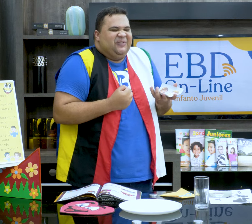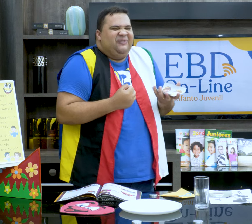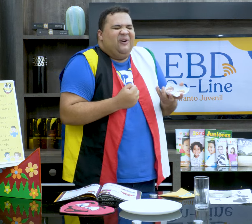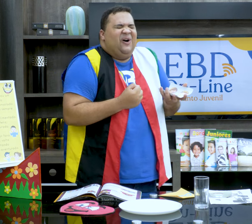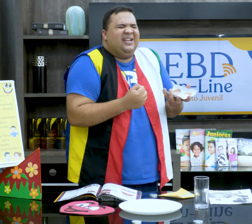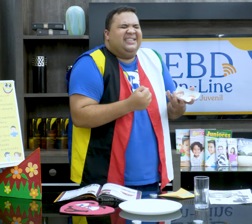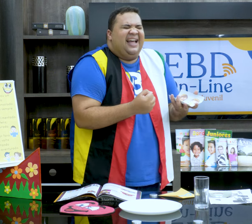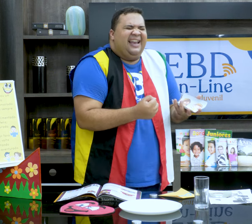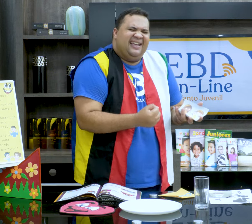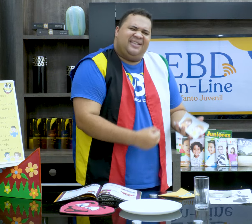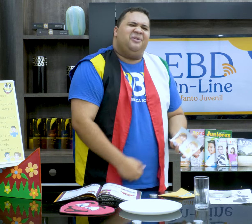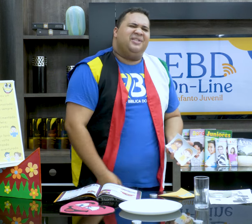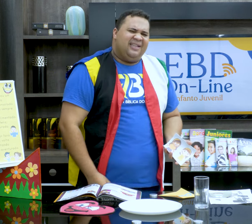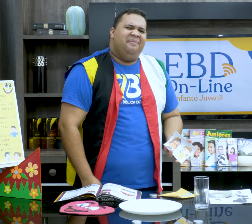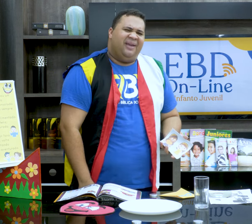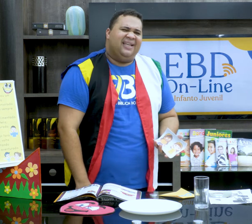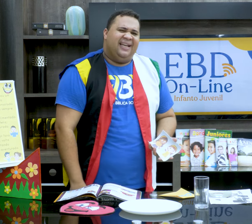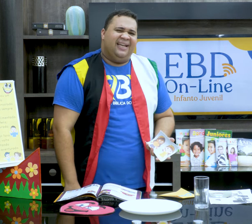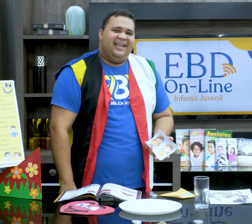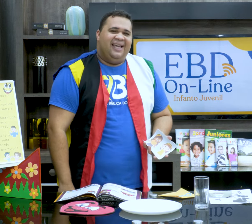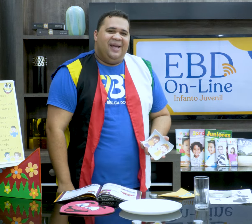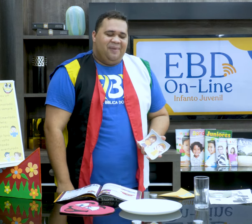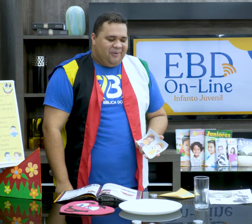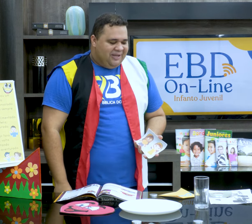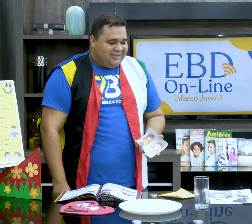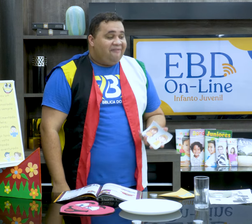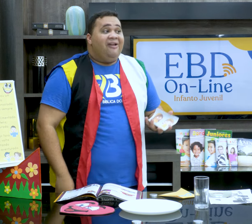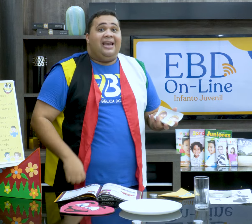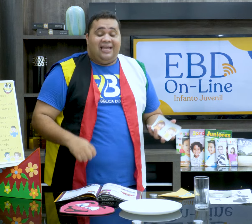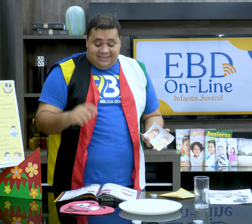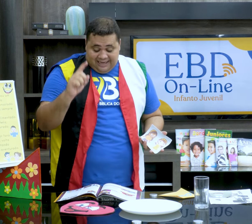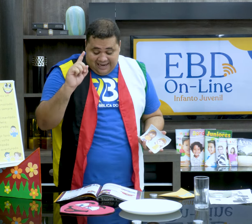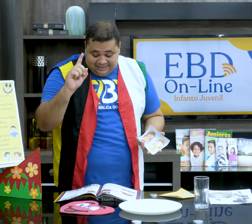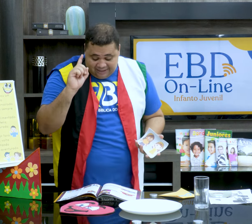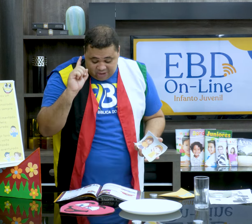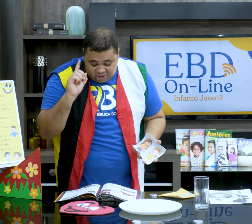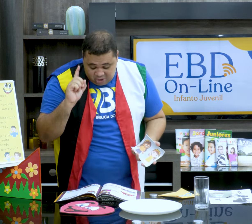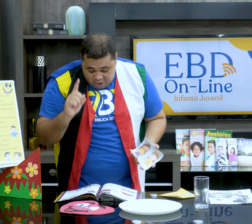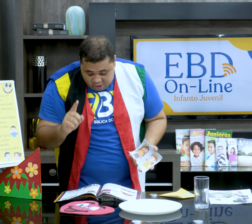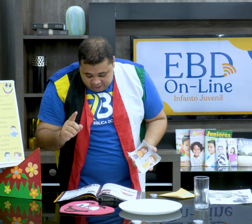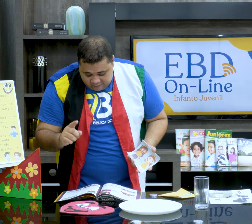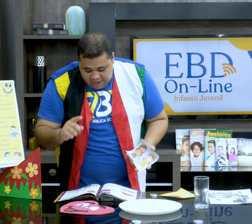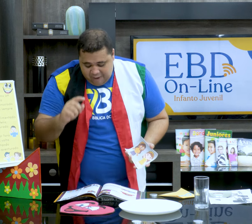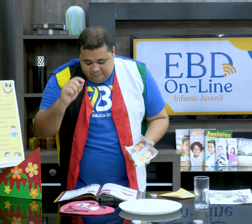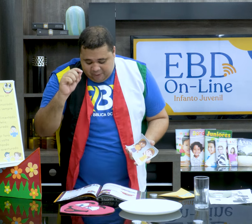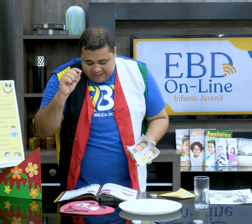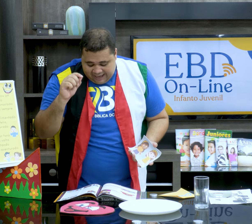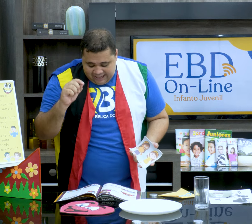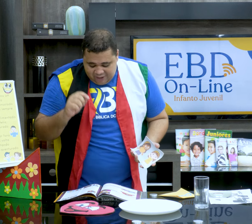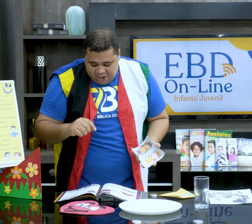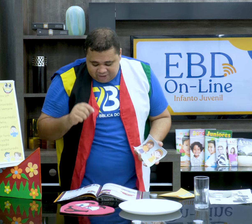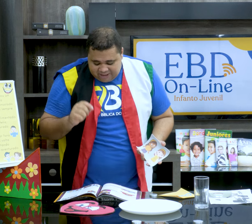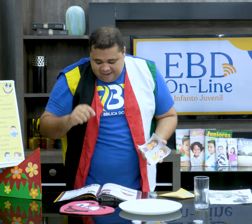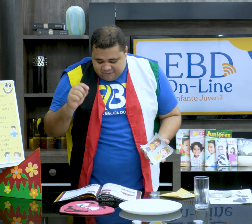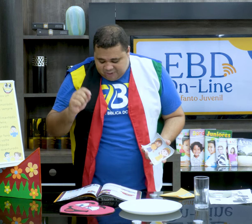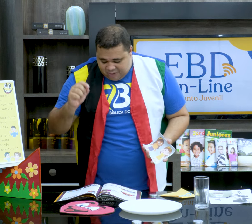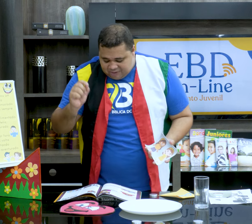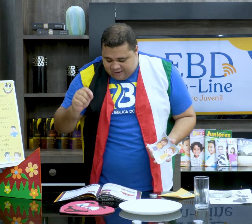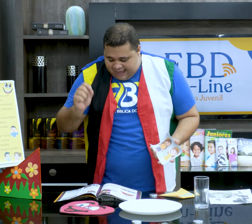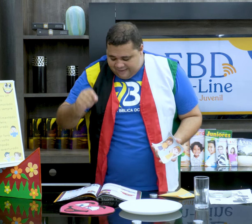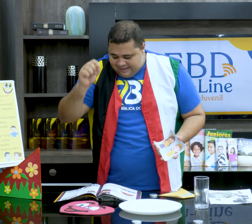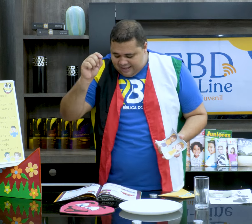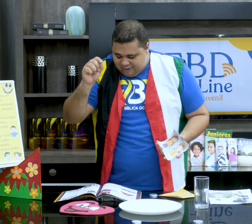ele no nos fortalece que coisa tremenda né por isso que é feliz aqueles que choram porque nós temos